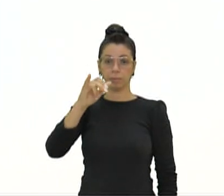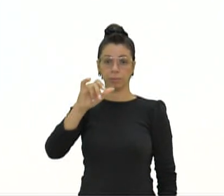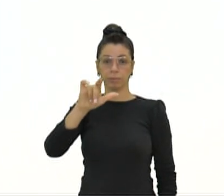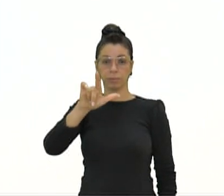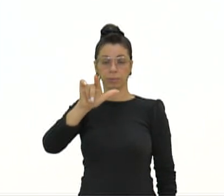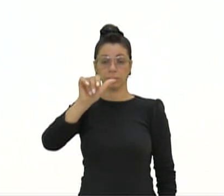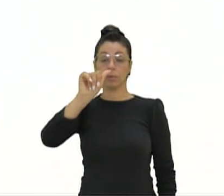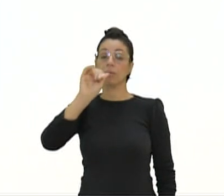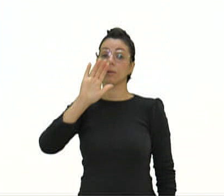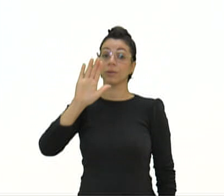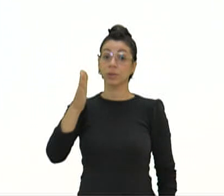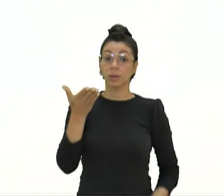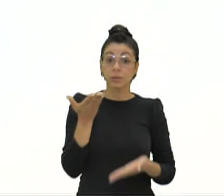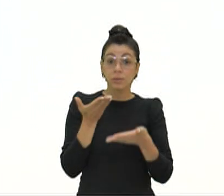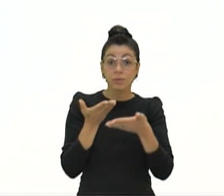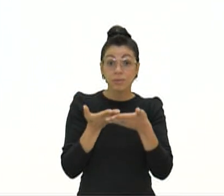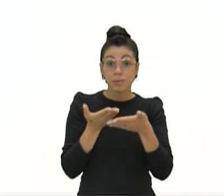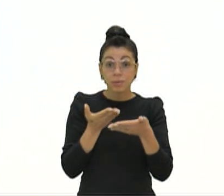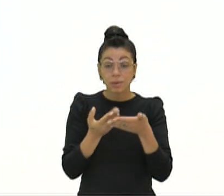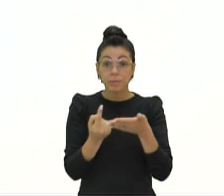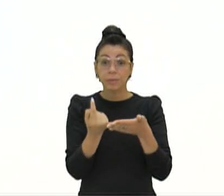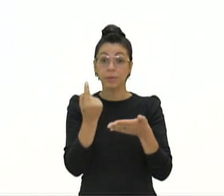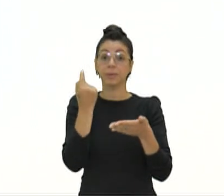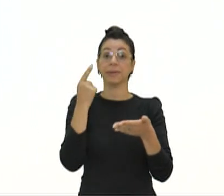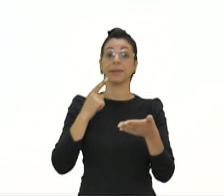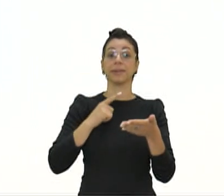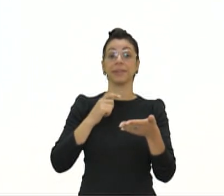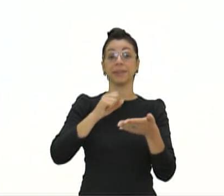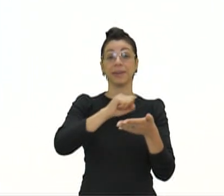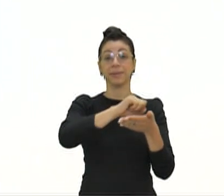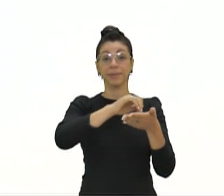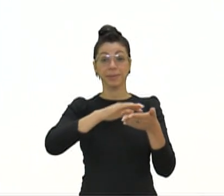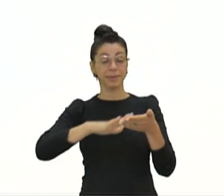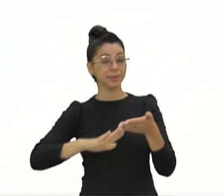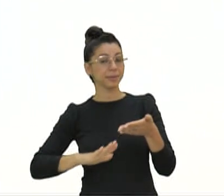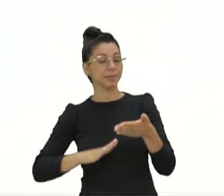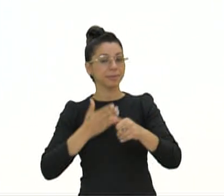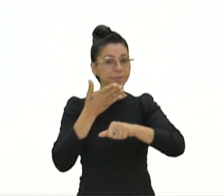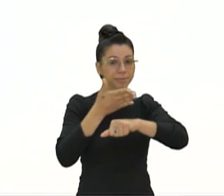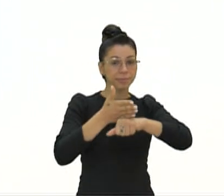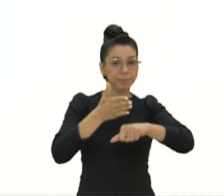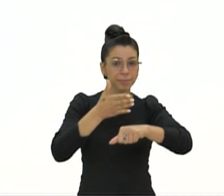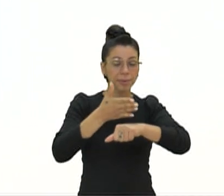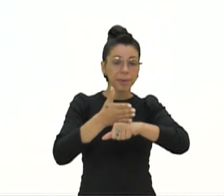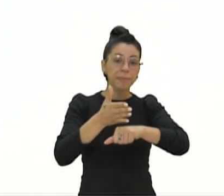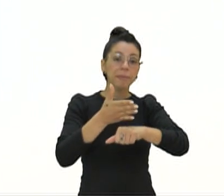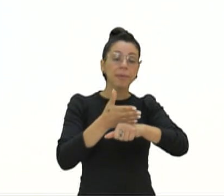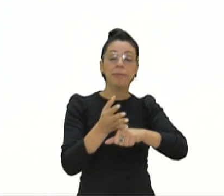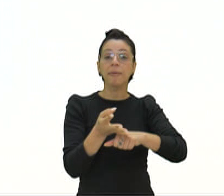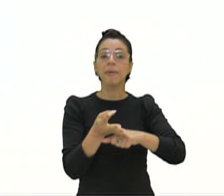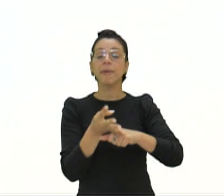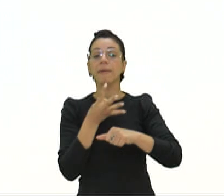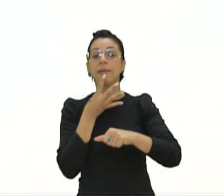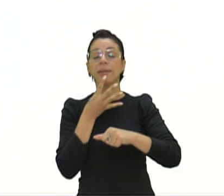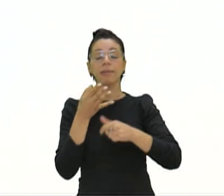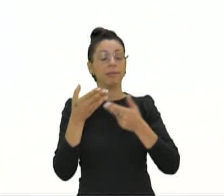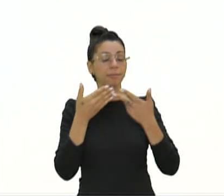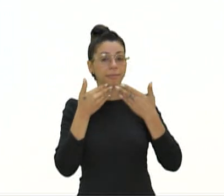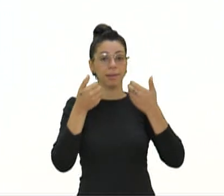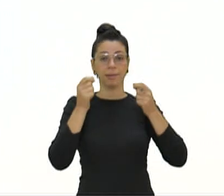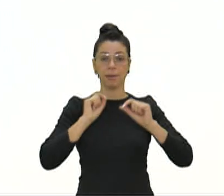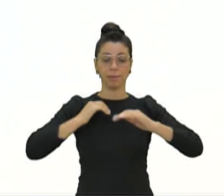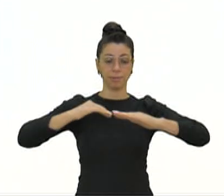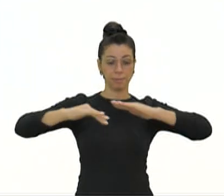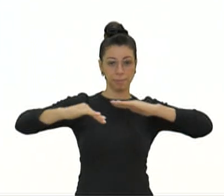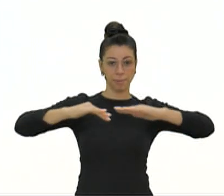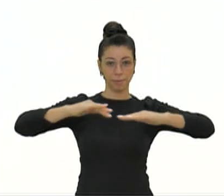na aula passada. Teve até uma atividade prática para vocês fazerem e conhecerem melhor essa movimentação da pupila,